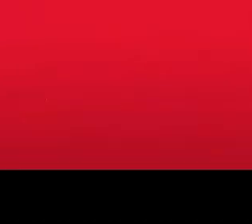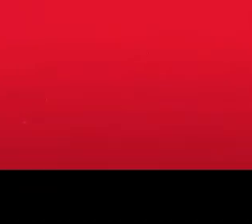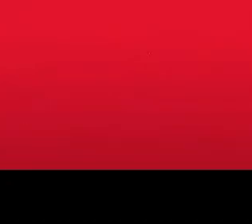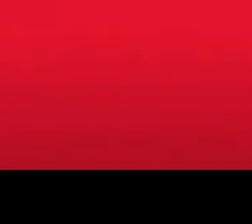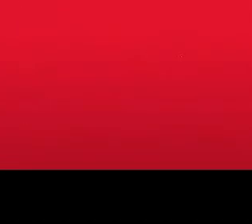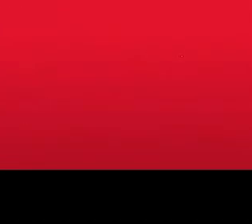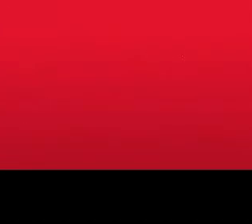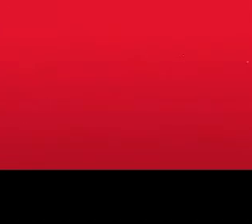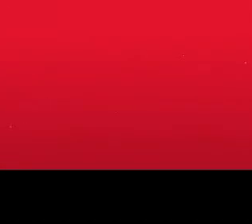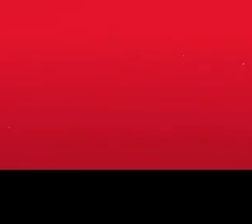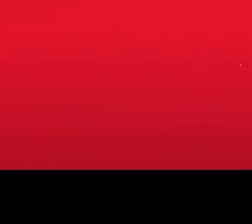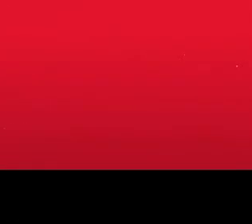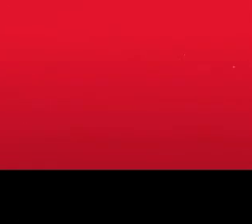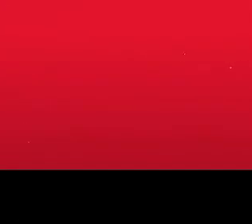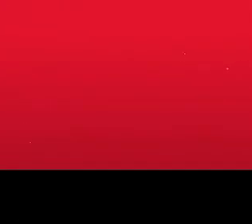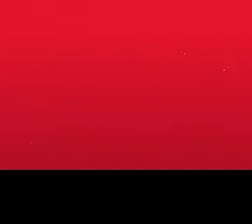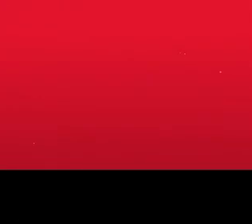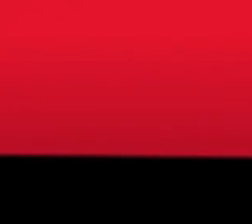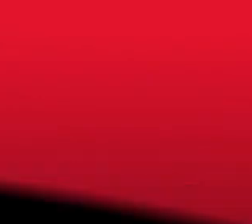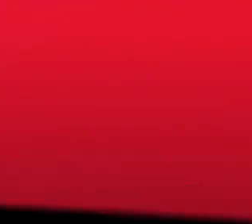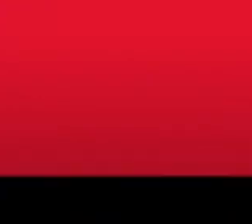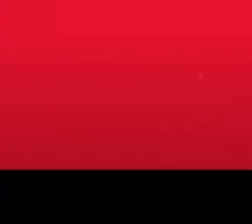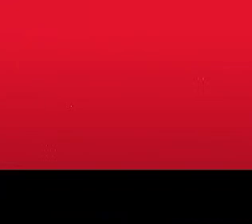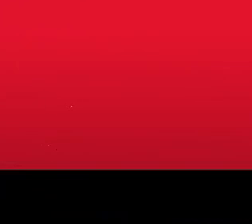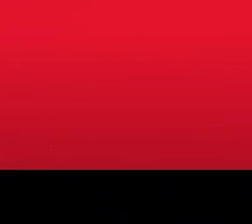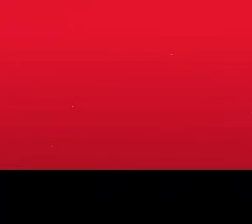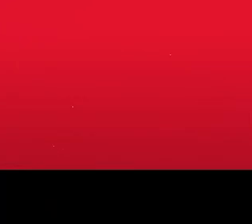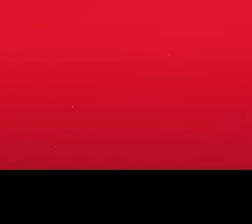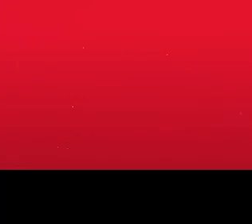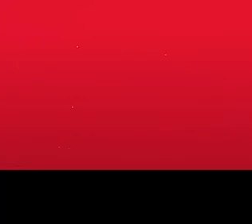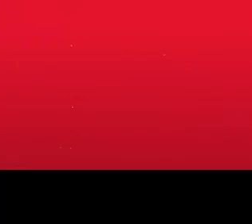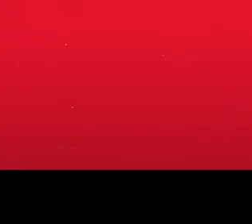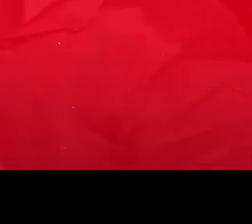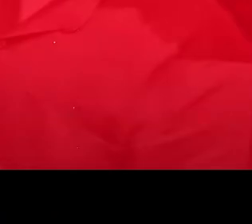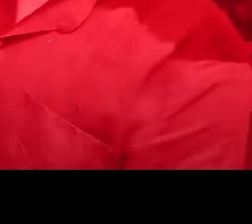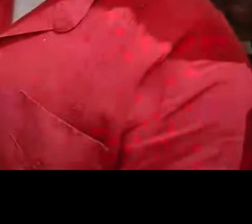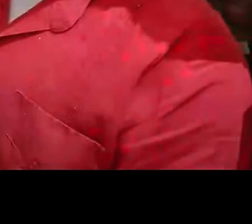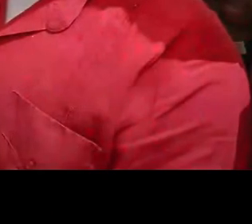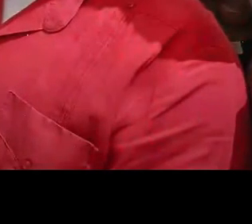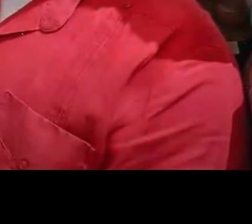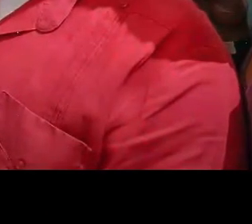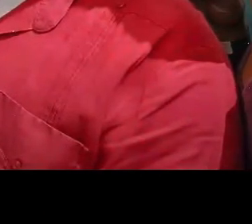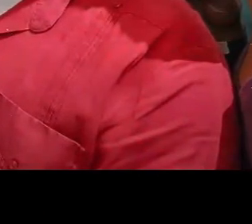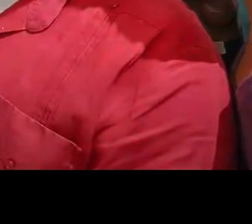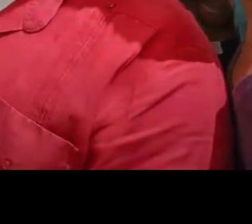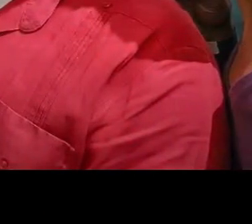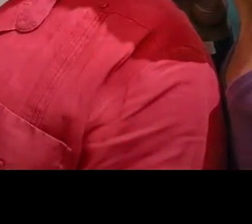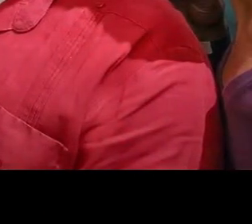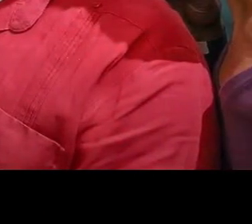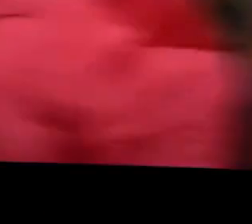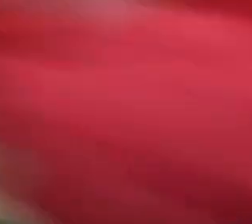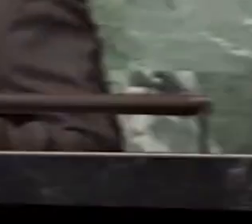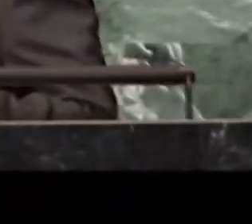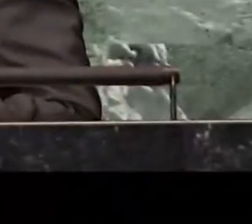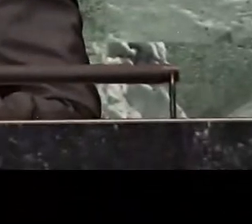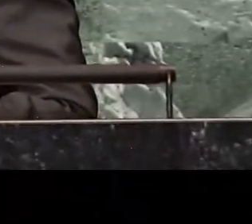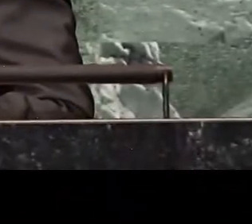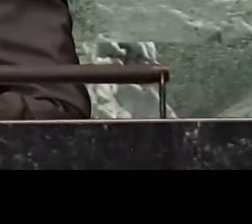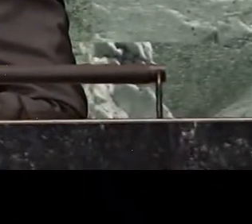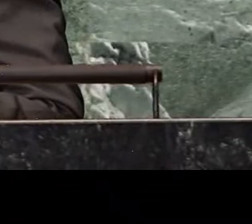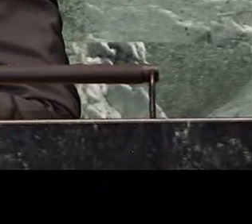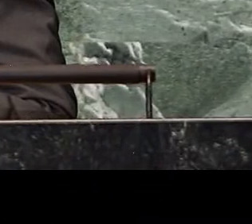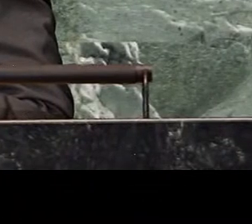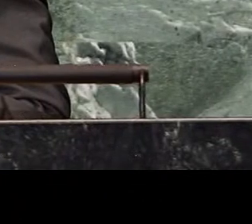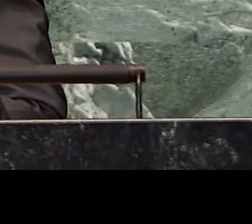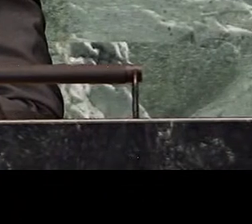13 motivos para Lula voltar. Sabe acabar com a fome. Lula prometeu e cumpriu. 11